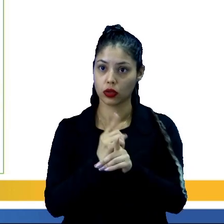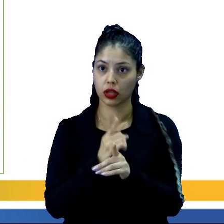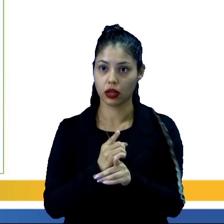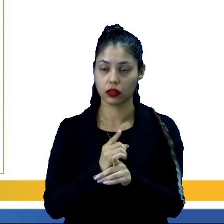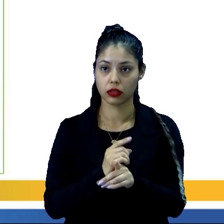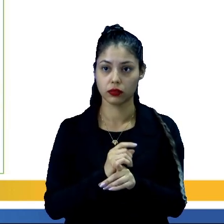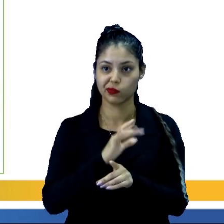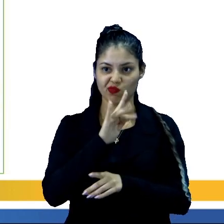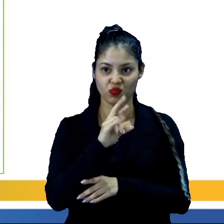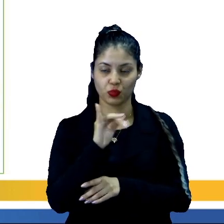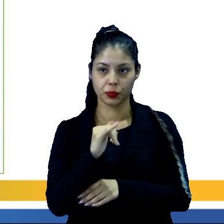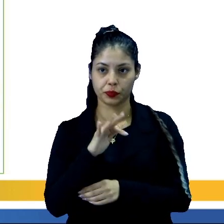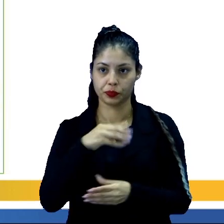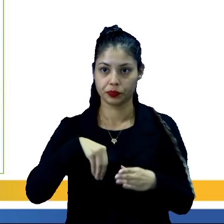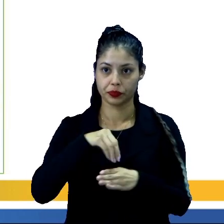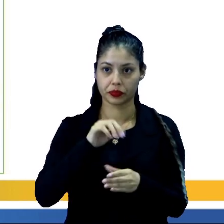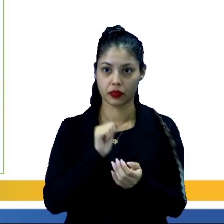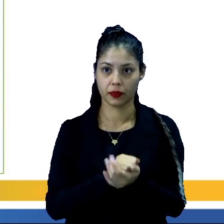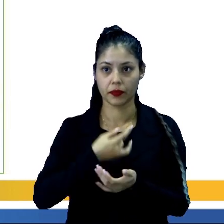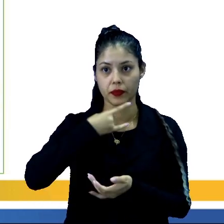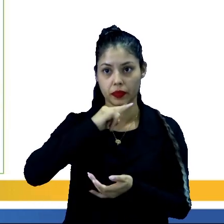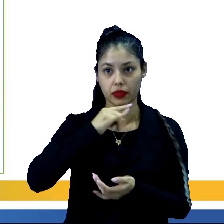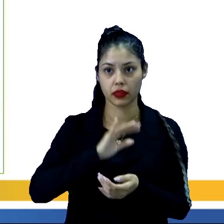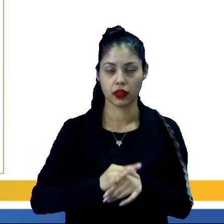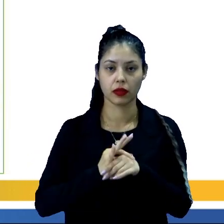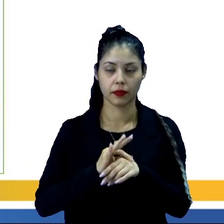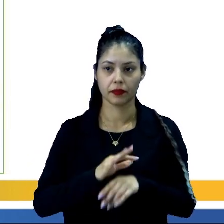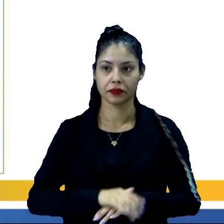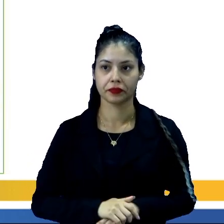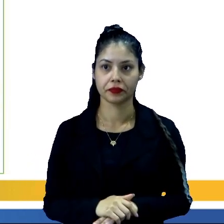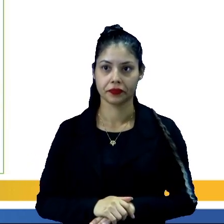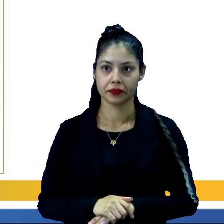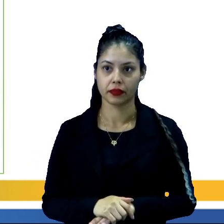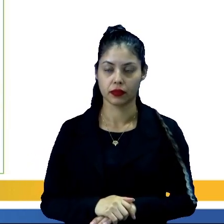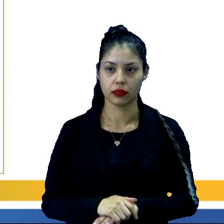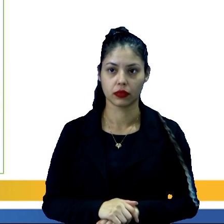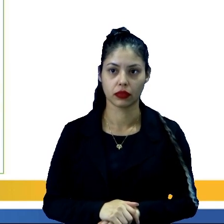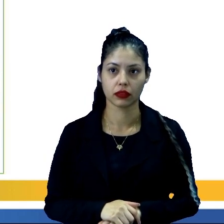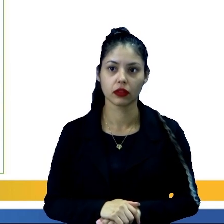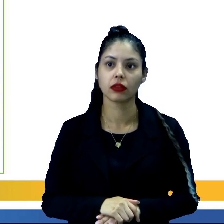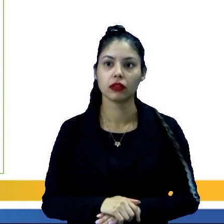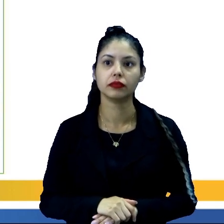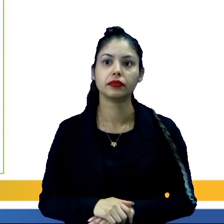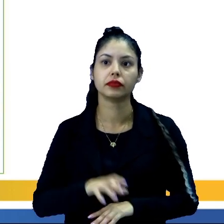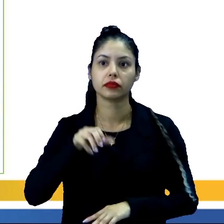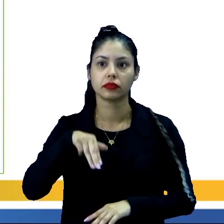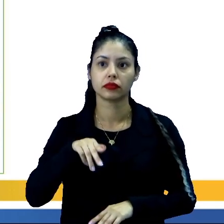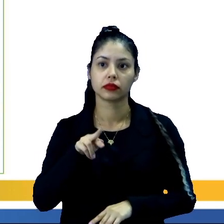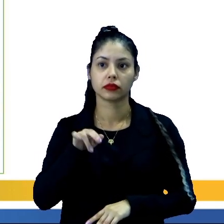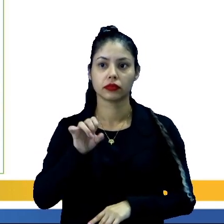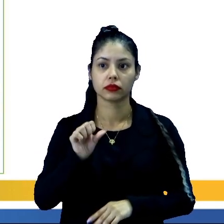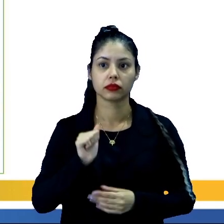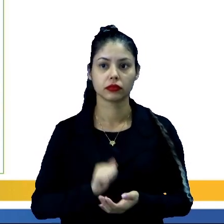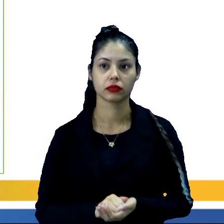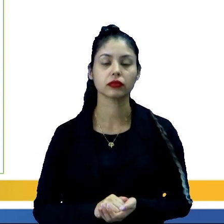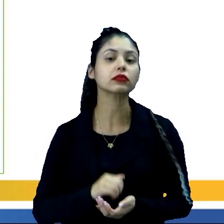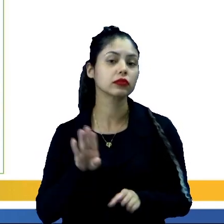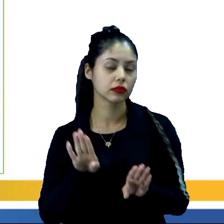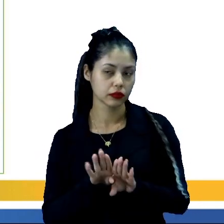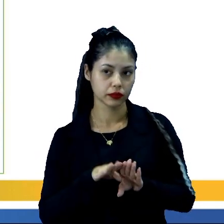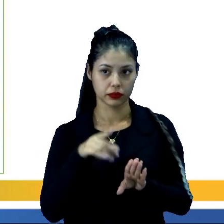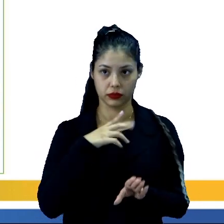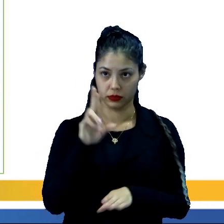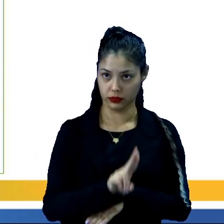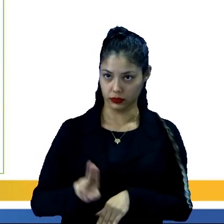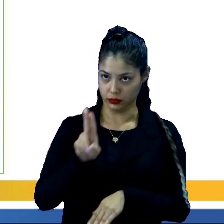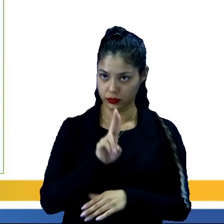ser encontrado ali nos cereais integrais, levedo de cerveja e também nas carnes. O manganês, ele contribui